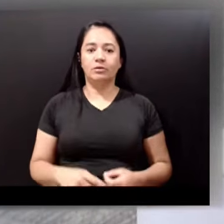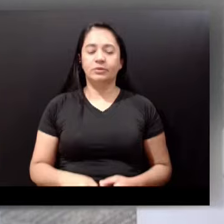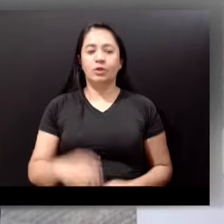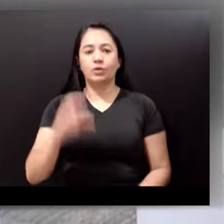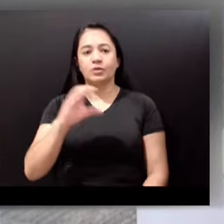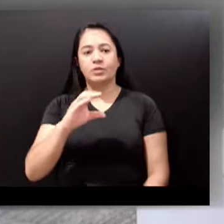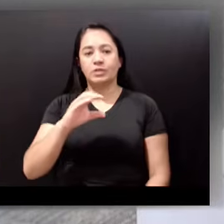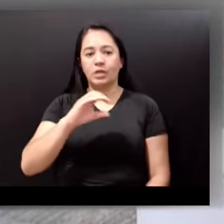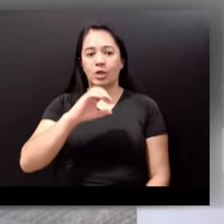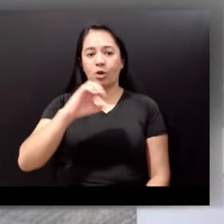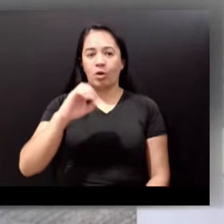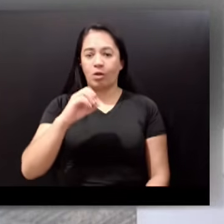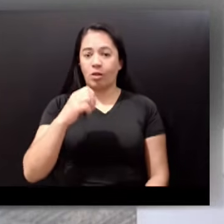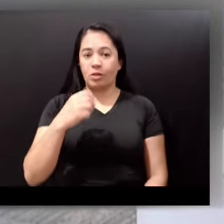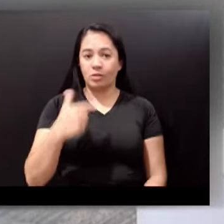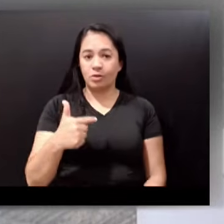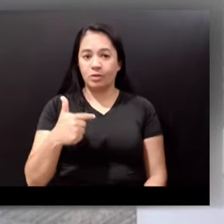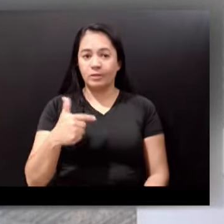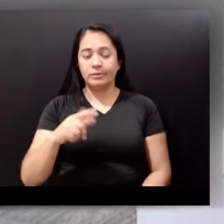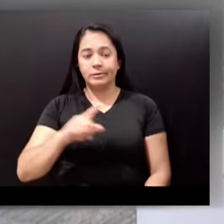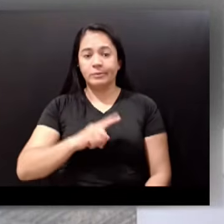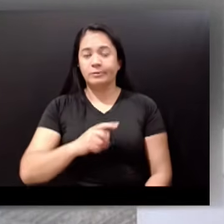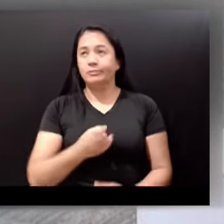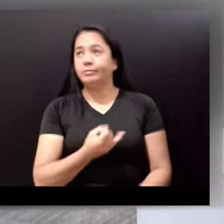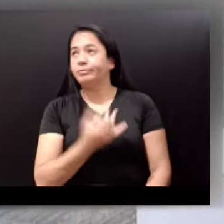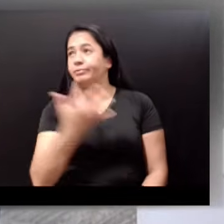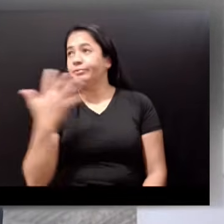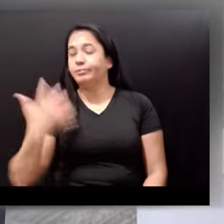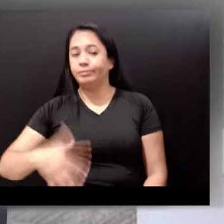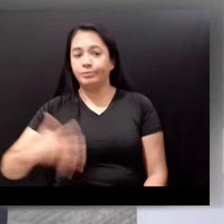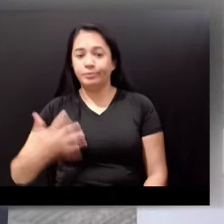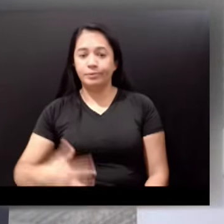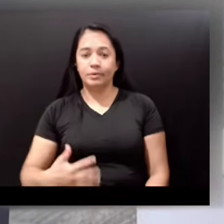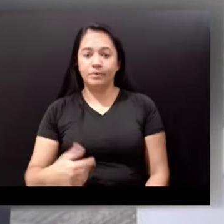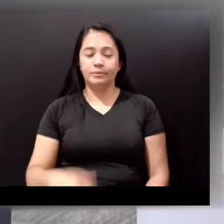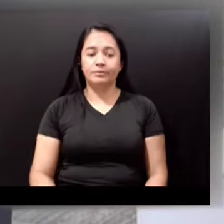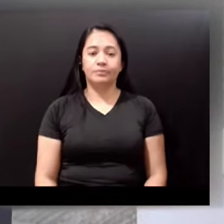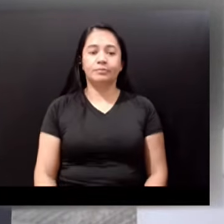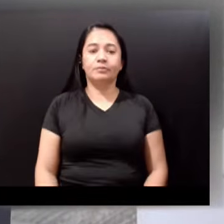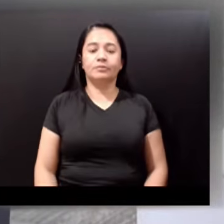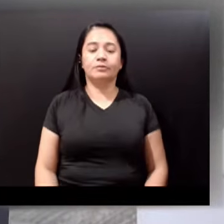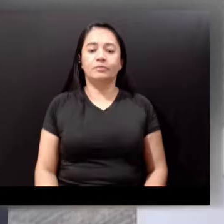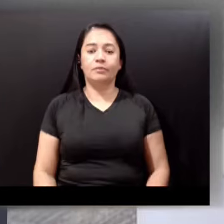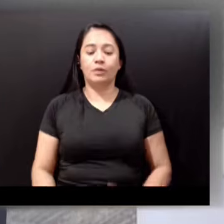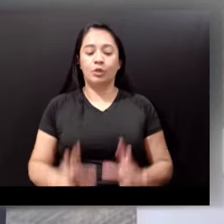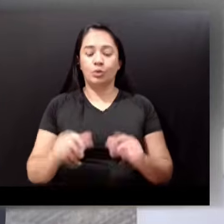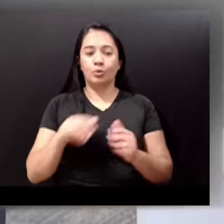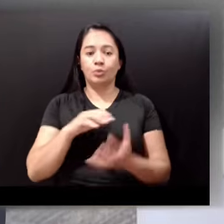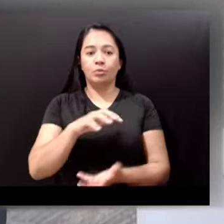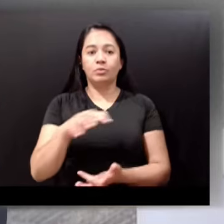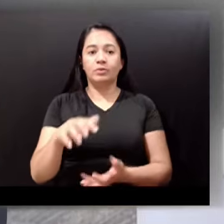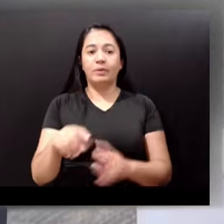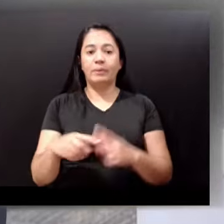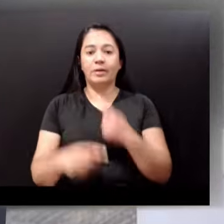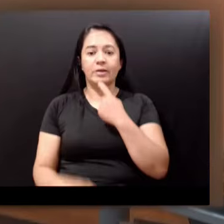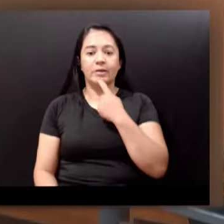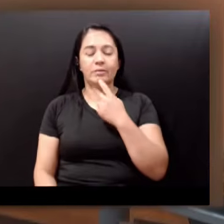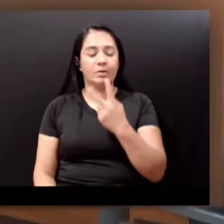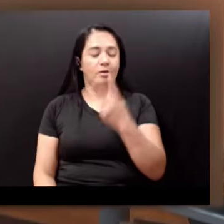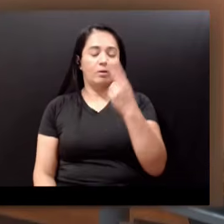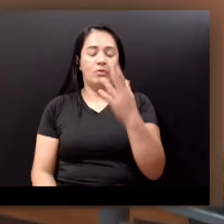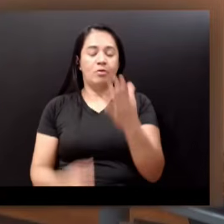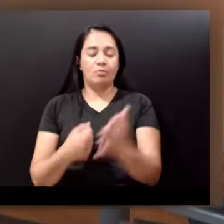em demasiada proporção aqui, em todo o planeta, né? E Campinas não foge dessa obrigação de plantar